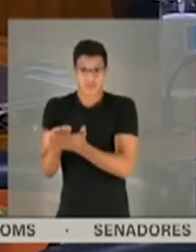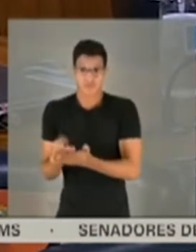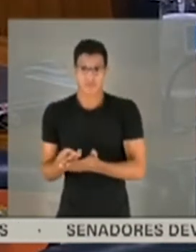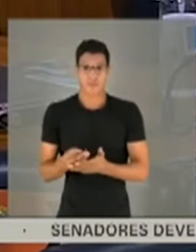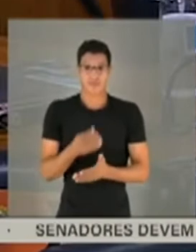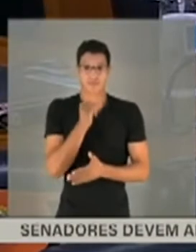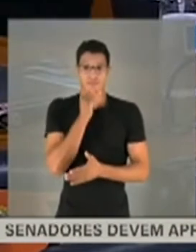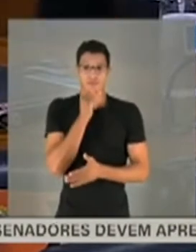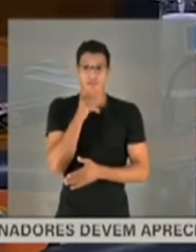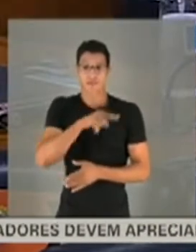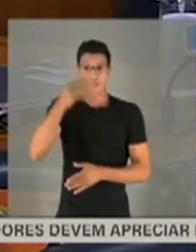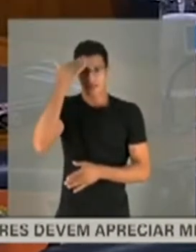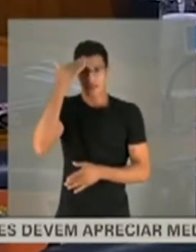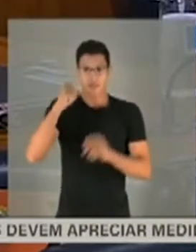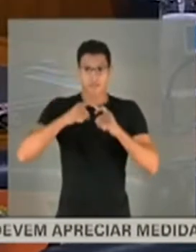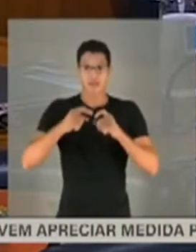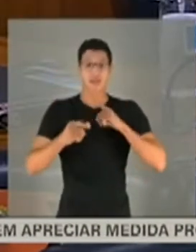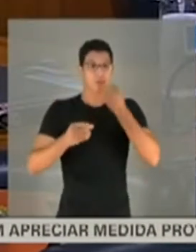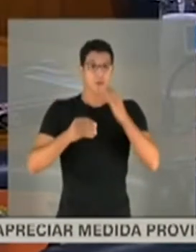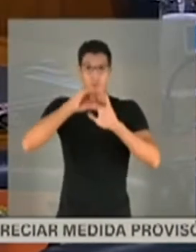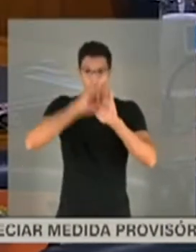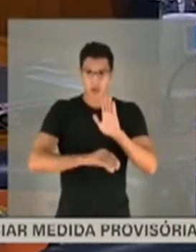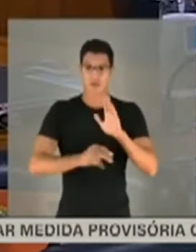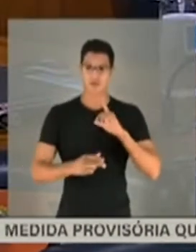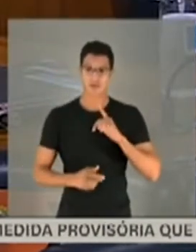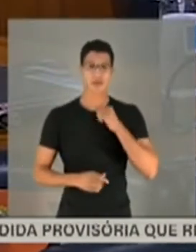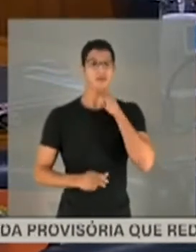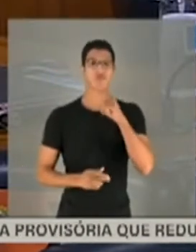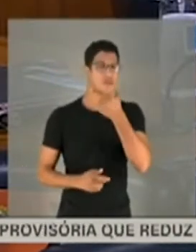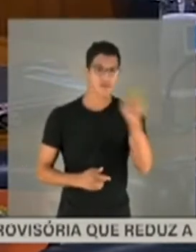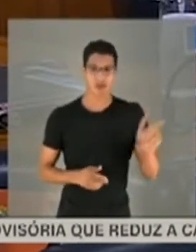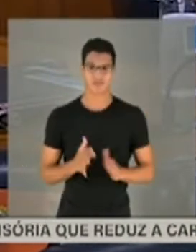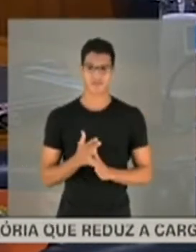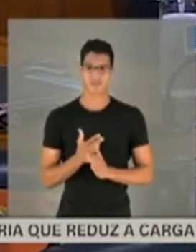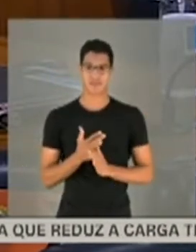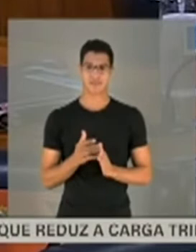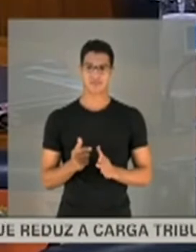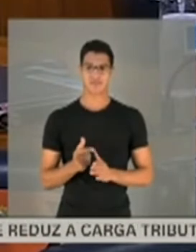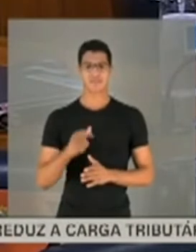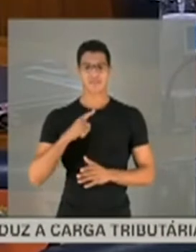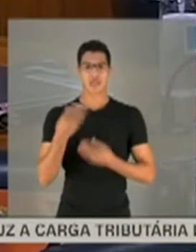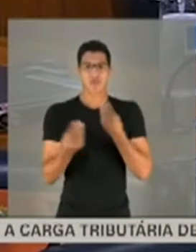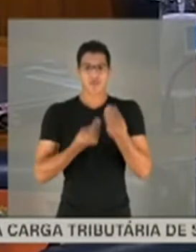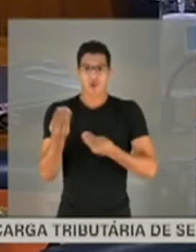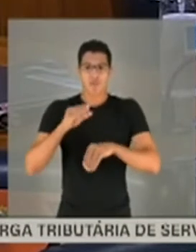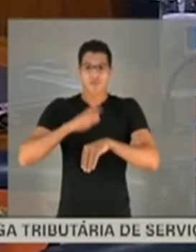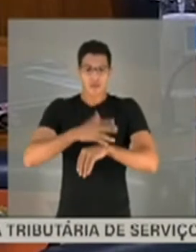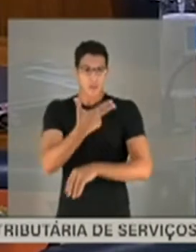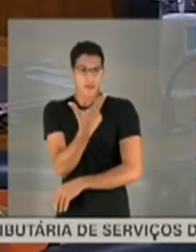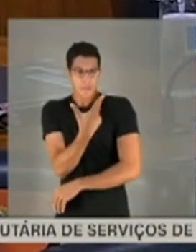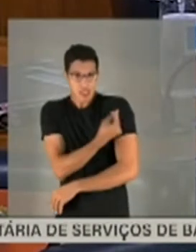Por exemplo, a senhora deve saber, a médica tem um bom currículo. Eu não tenho dúvida disso. Há como se aplicar uma